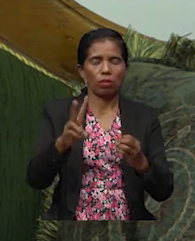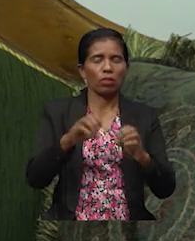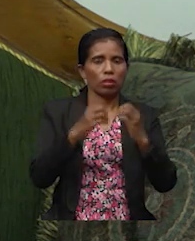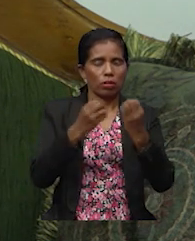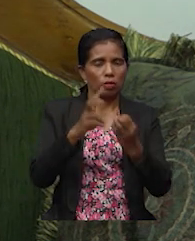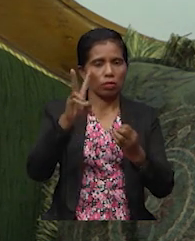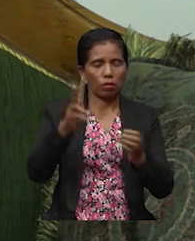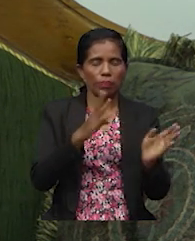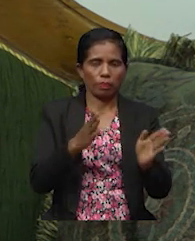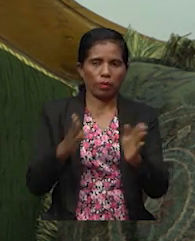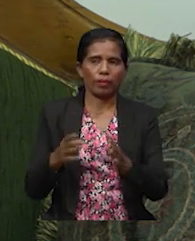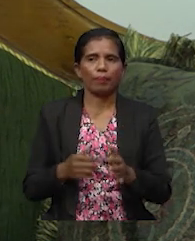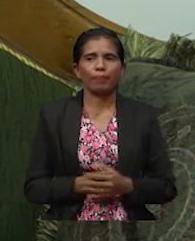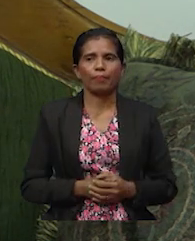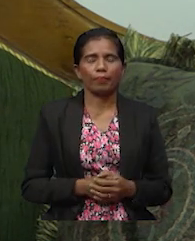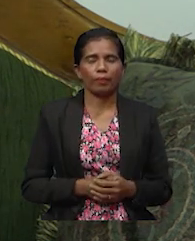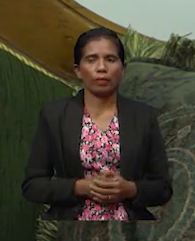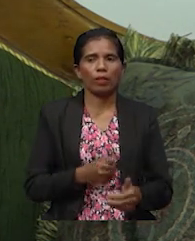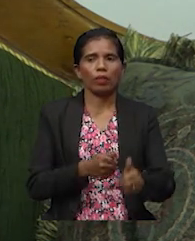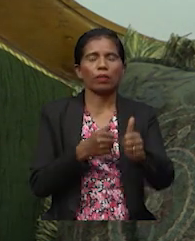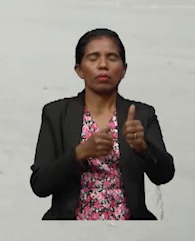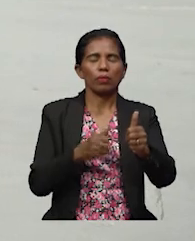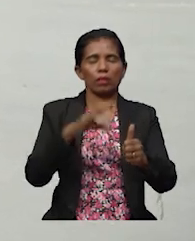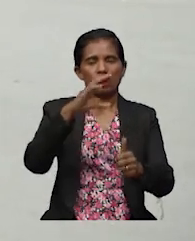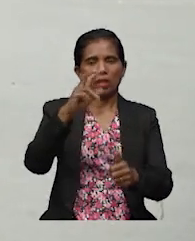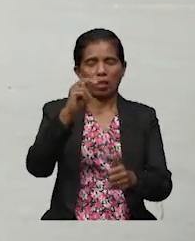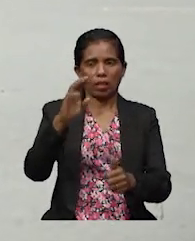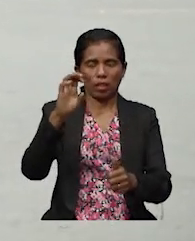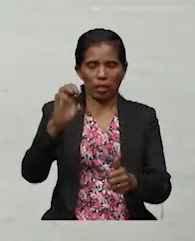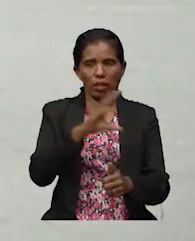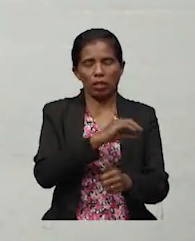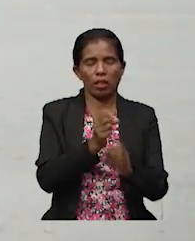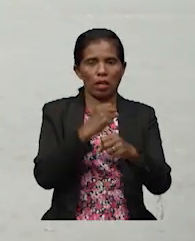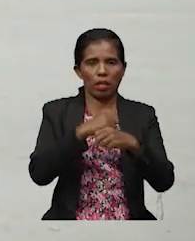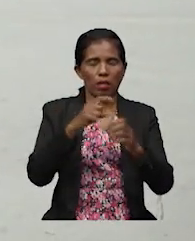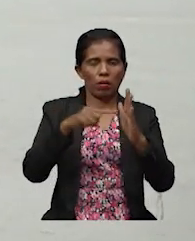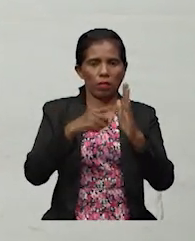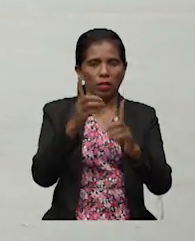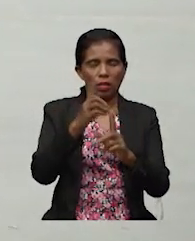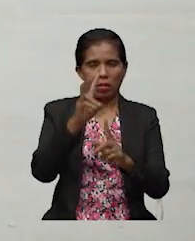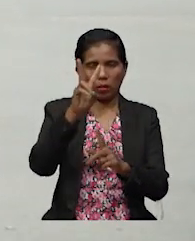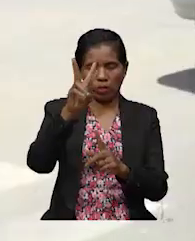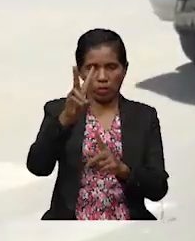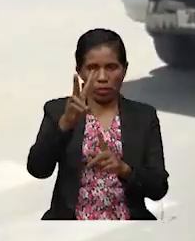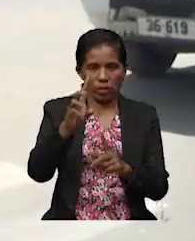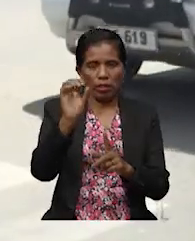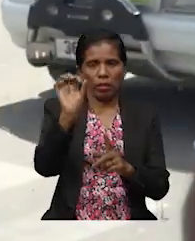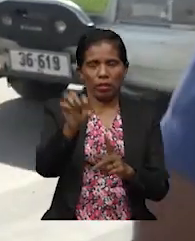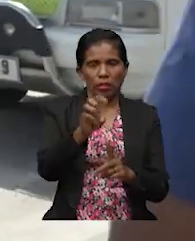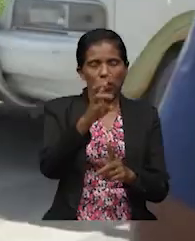dete tuir horário husi sene campanha eleitoral segunda volta se hahu i halorong rua to lorong sanu